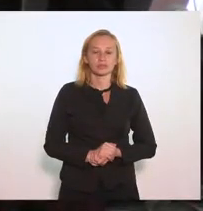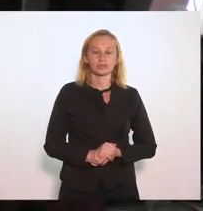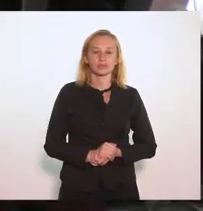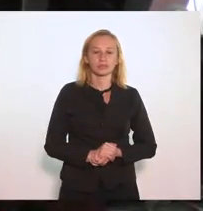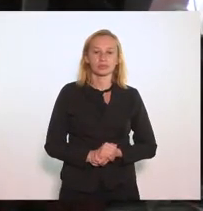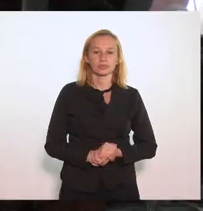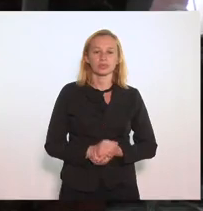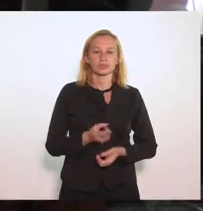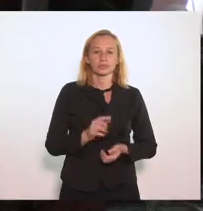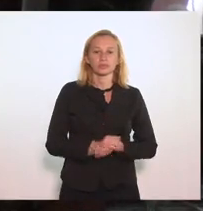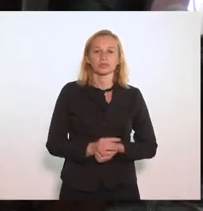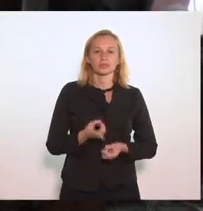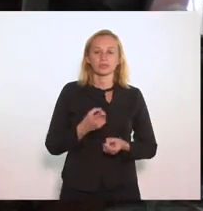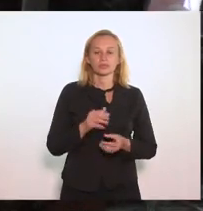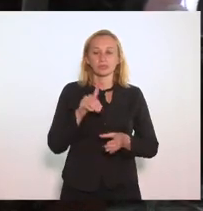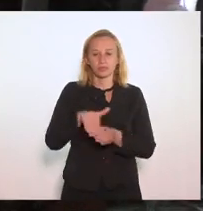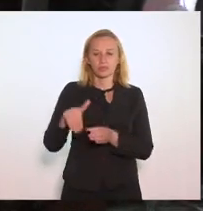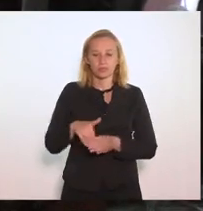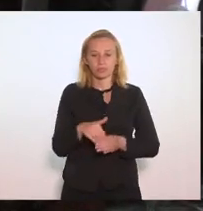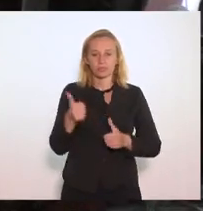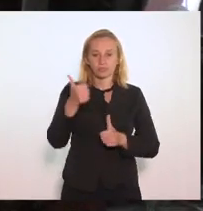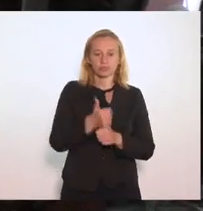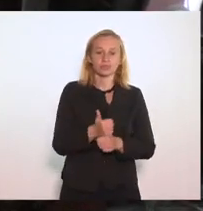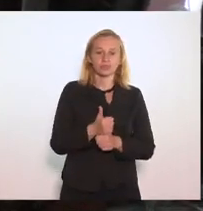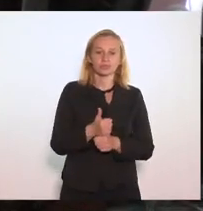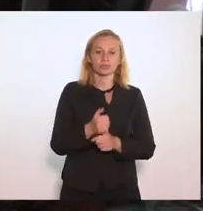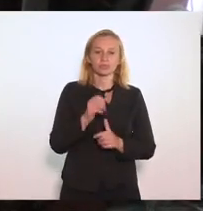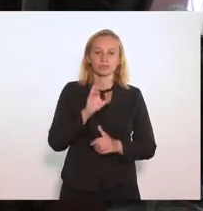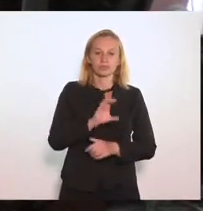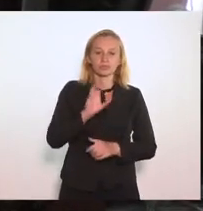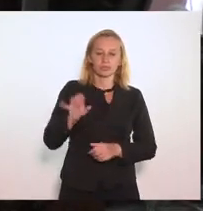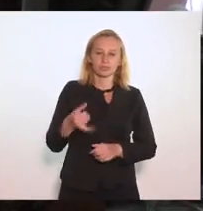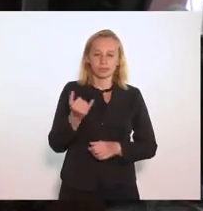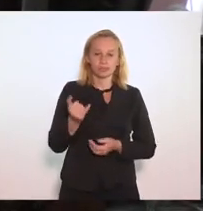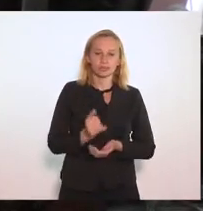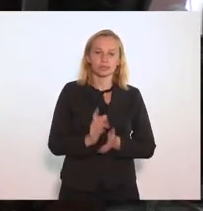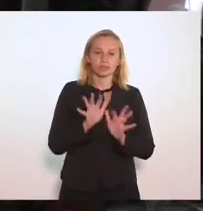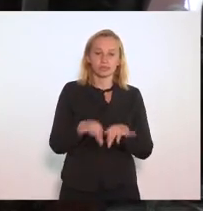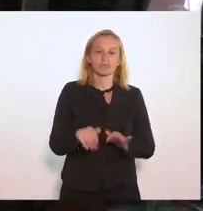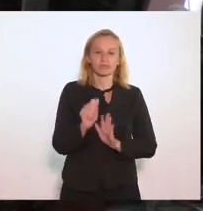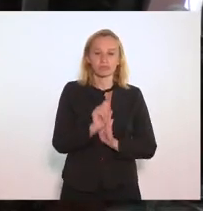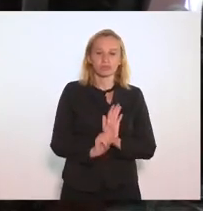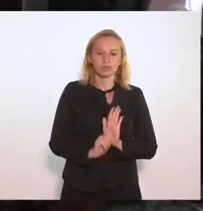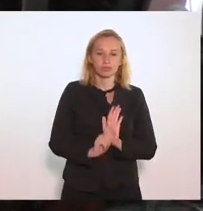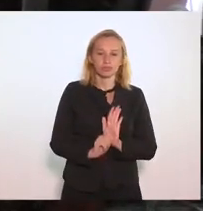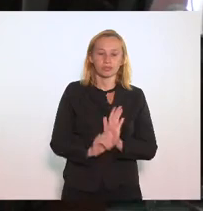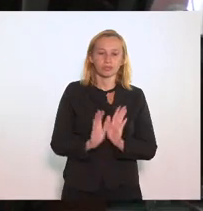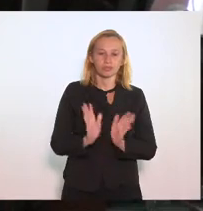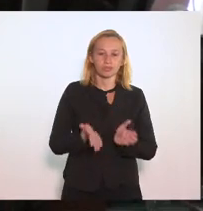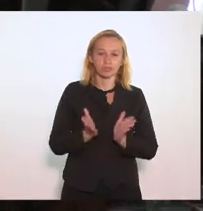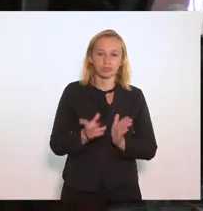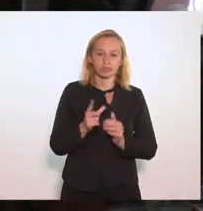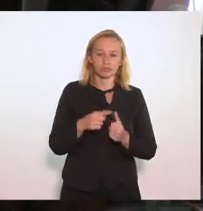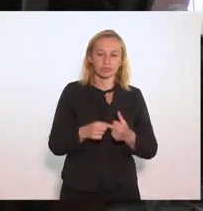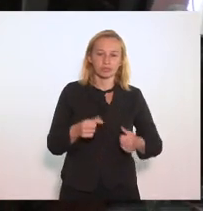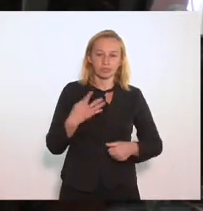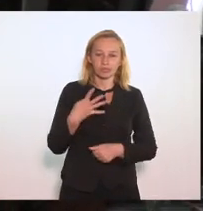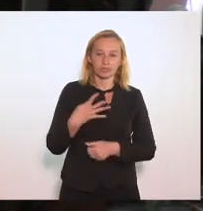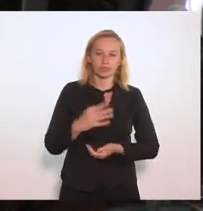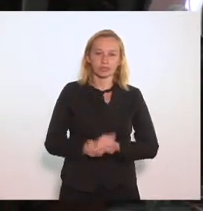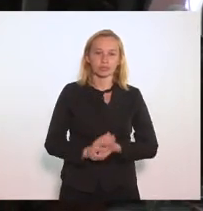pareceres emitidos em votação substitutivo da CCJ conforme final de redação e agora com o artigo 4